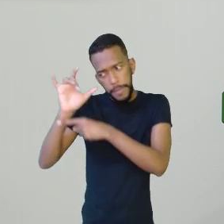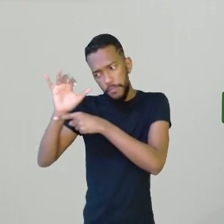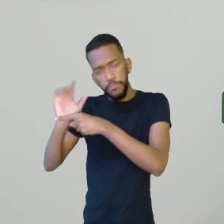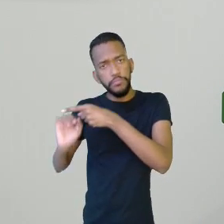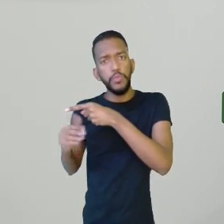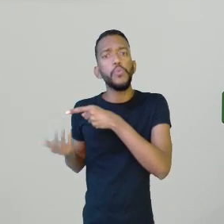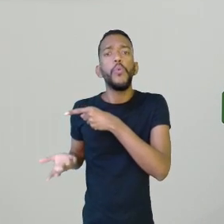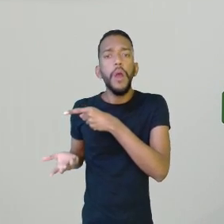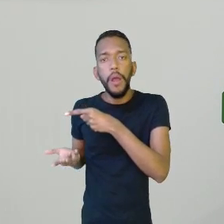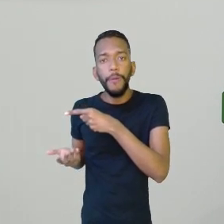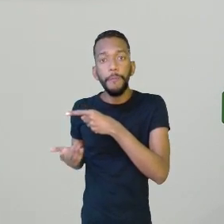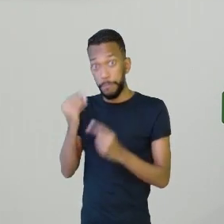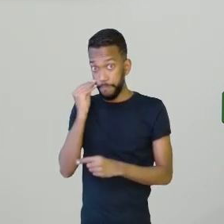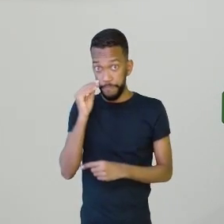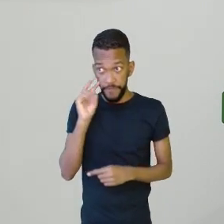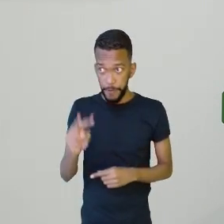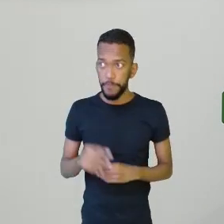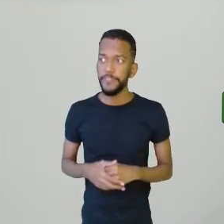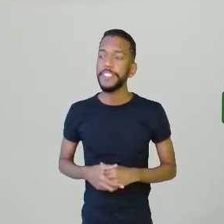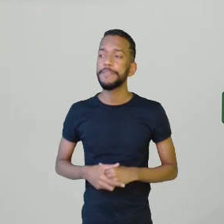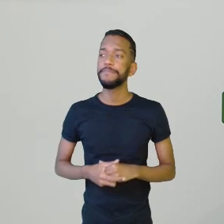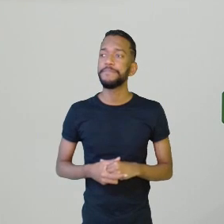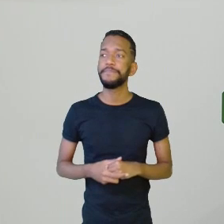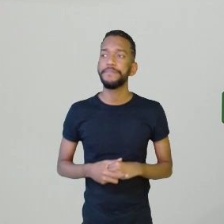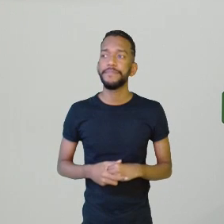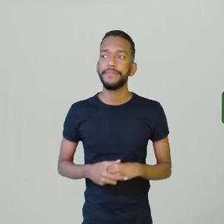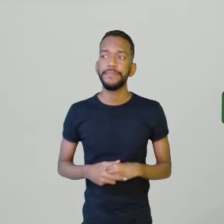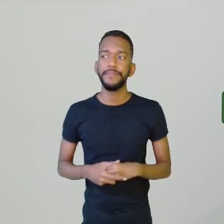fatia? Vamos ver? Olha só.